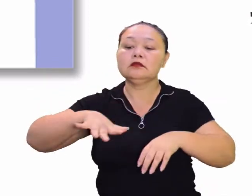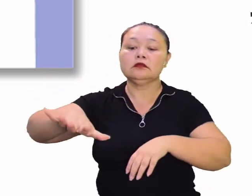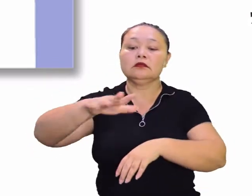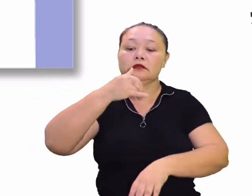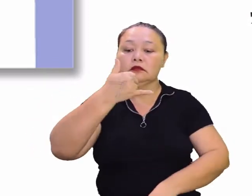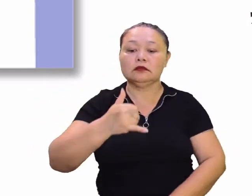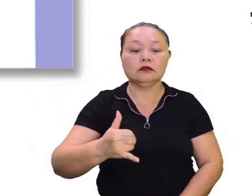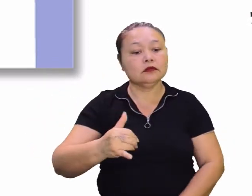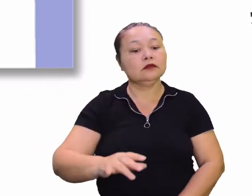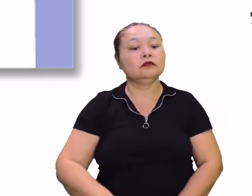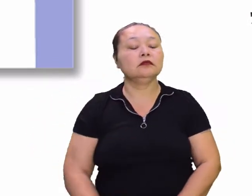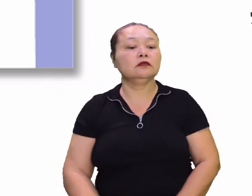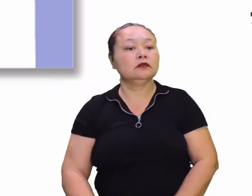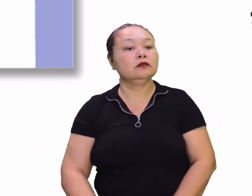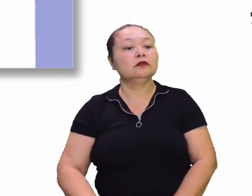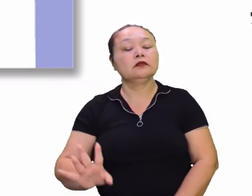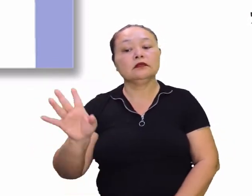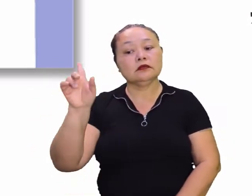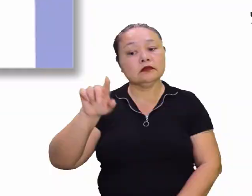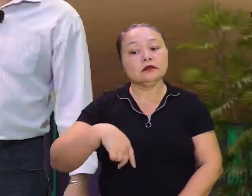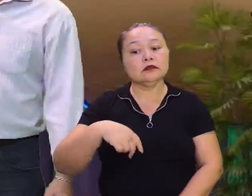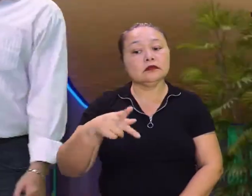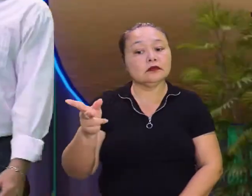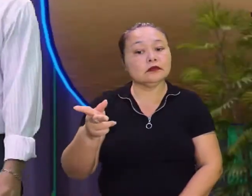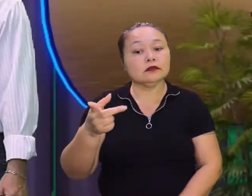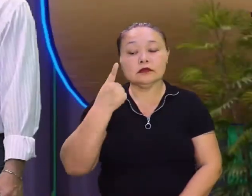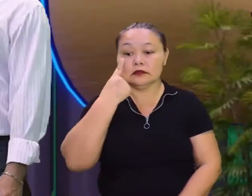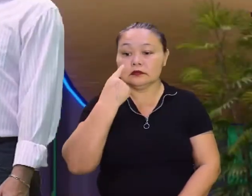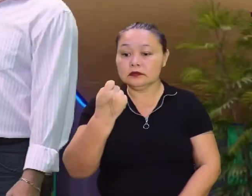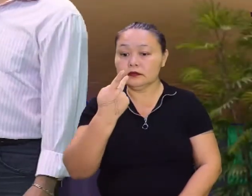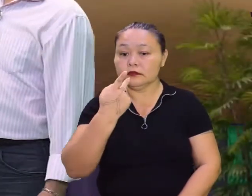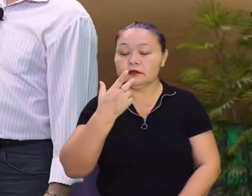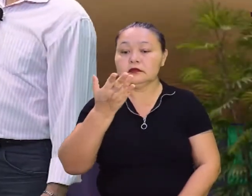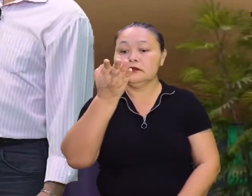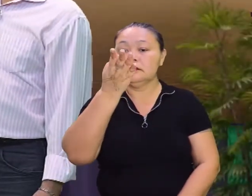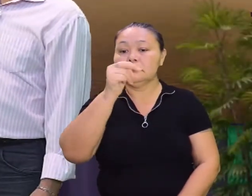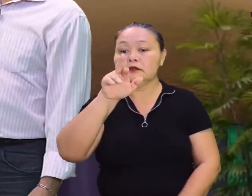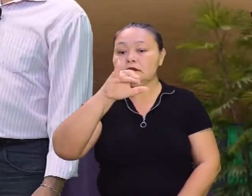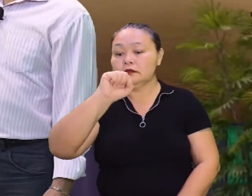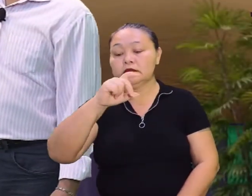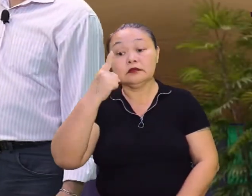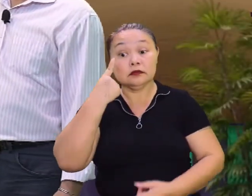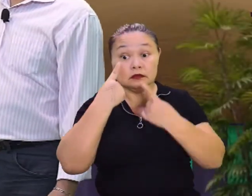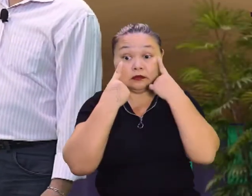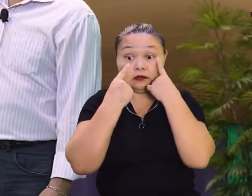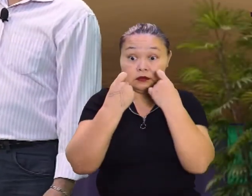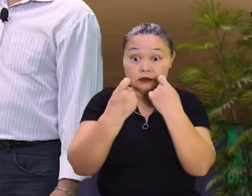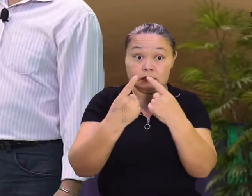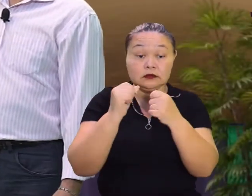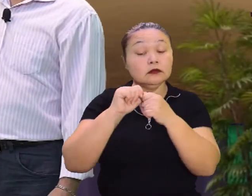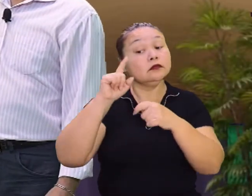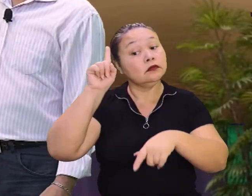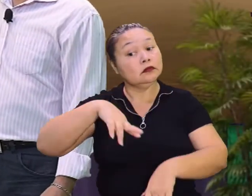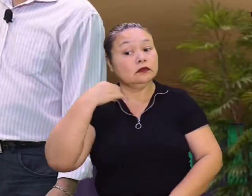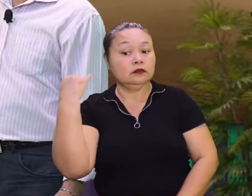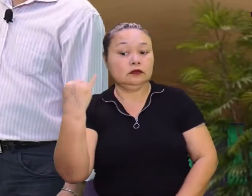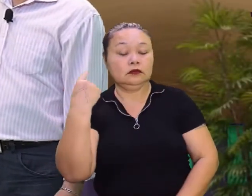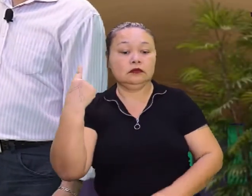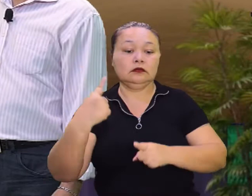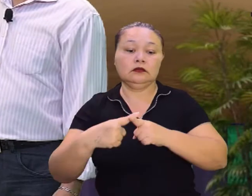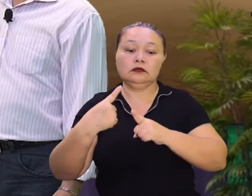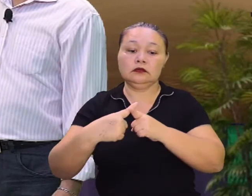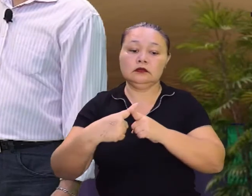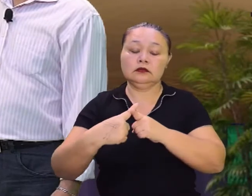energético aí. Rogério, é interessante falar dos BRICS? Muito interessante, muito importante,